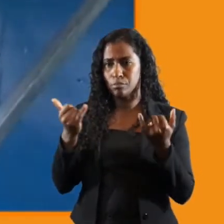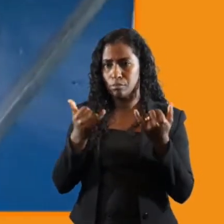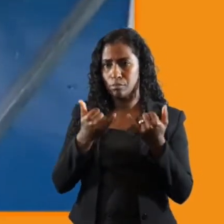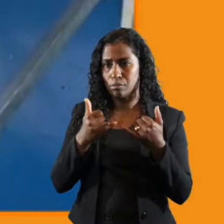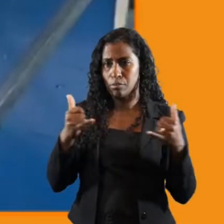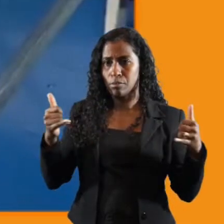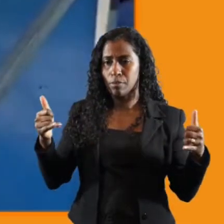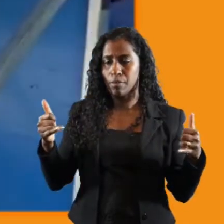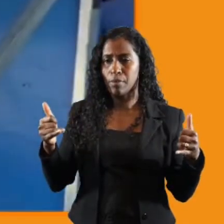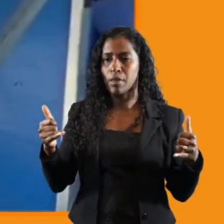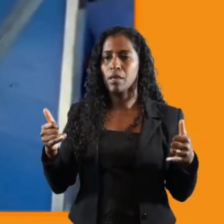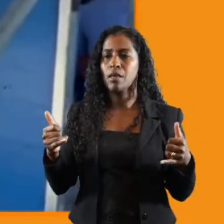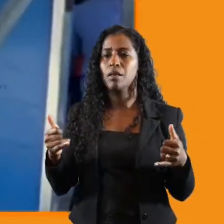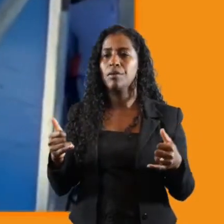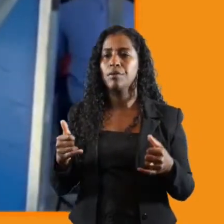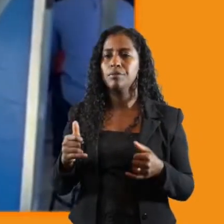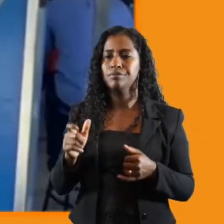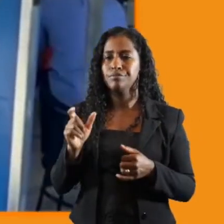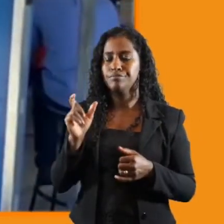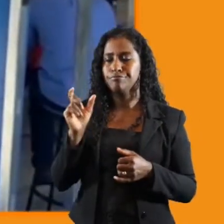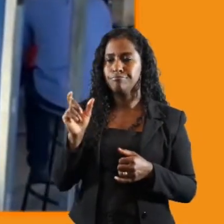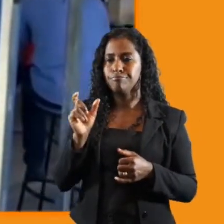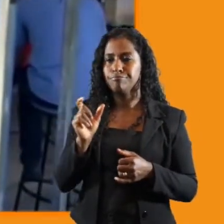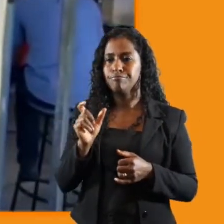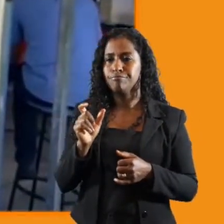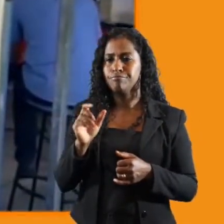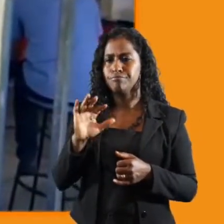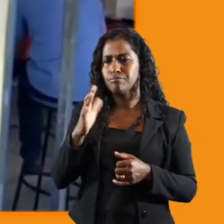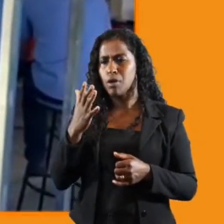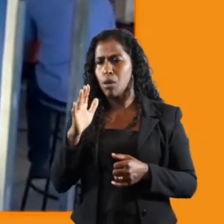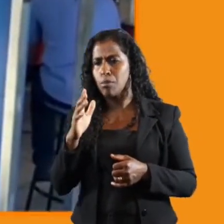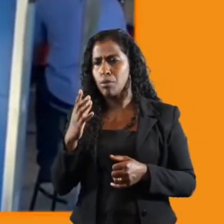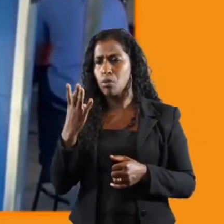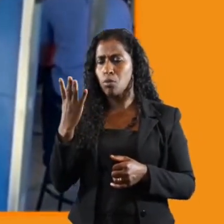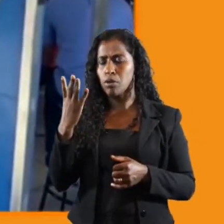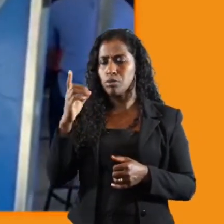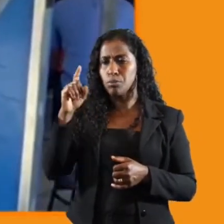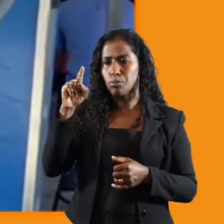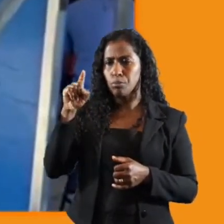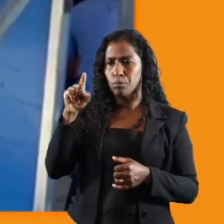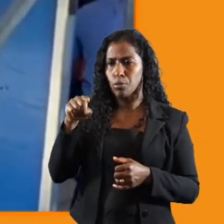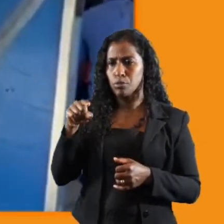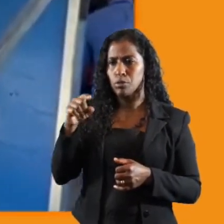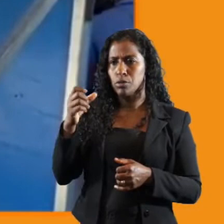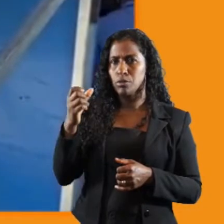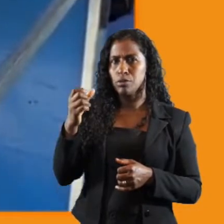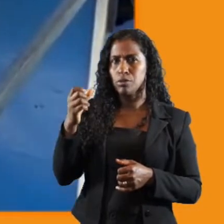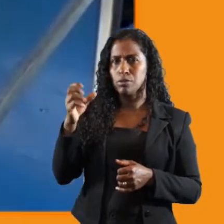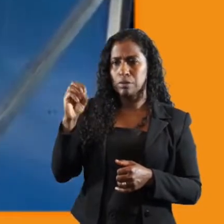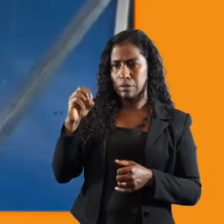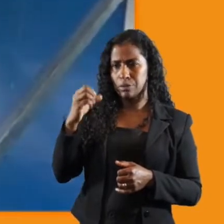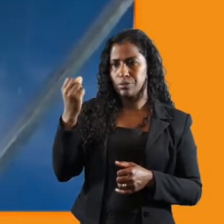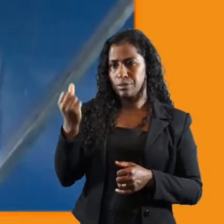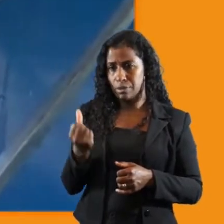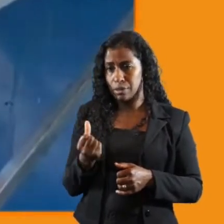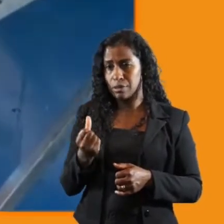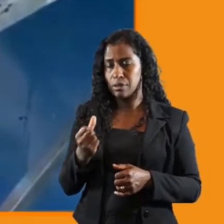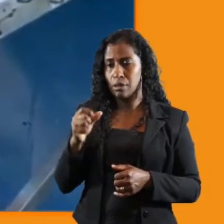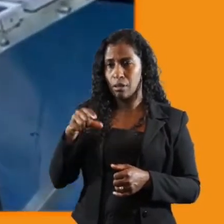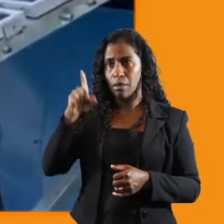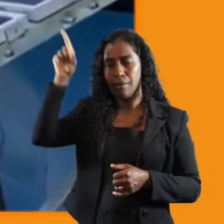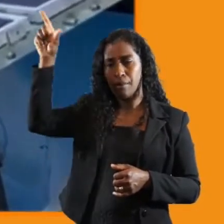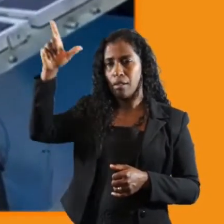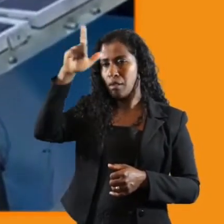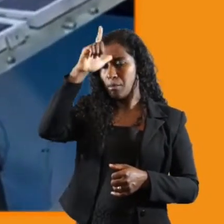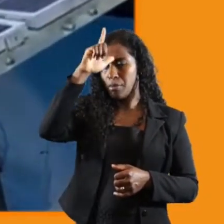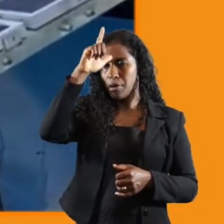quilowatt-hora por metro quadrado, de média de 4,06 no Rio Grande do Sul, aqui no estado de Passo Fundo, enquanto na Alemanha, na melhor geração,